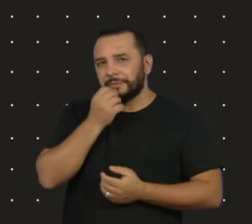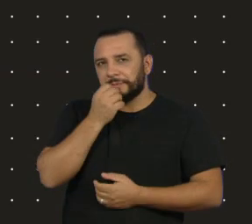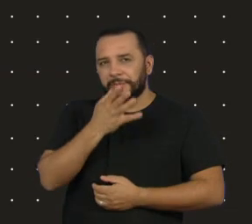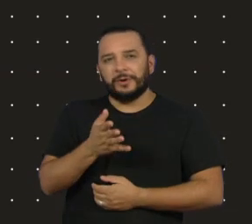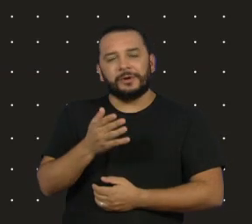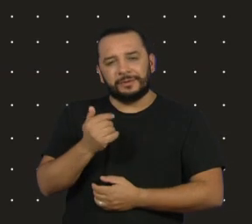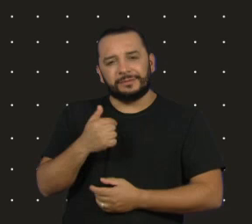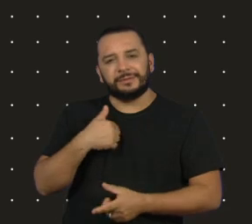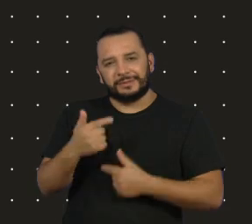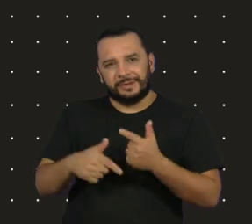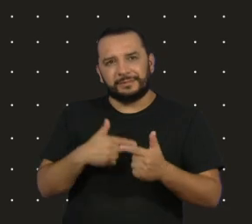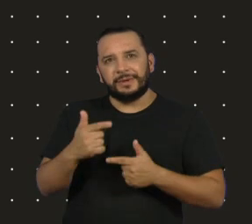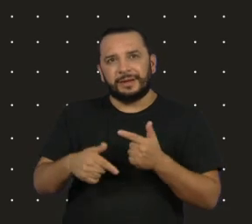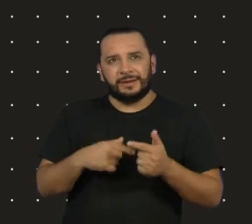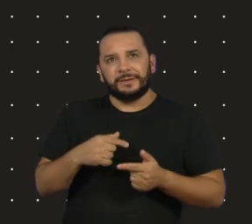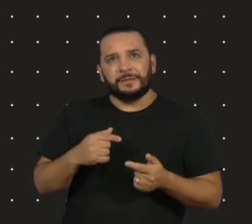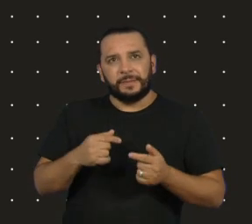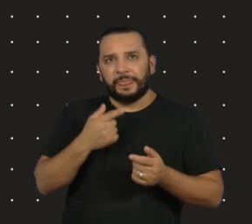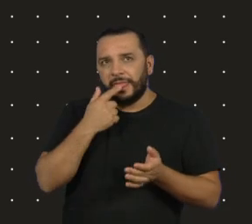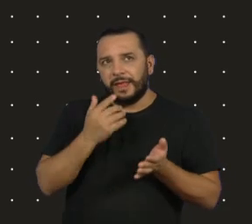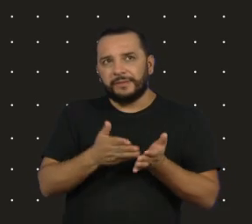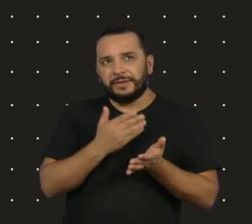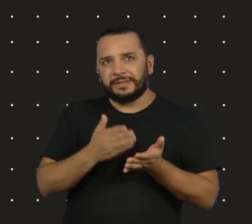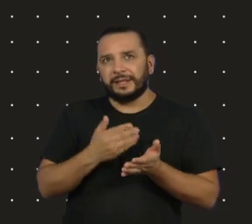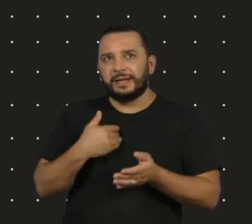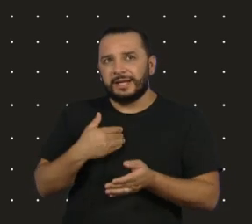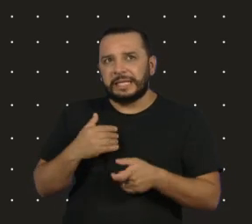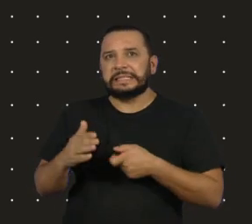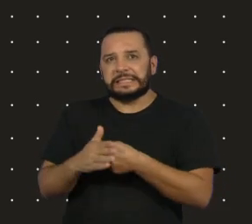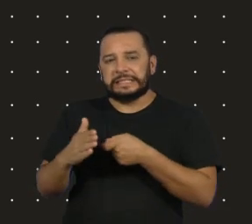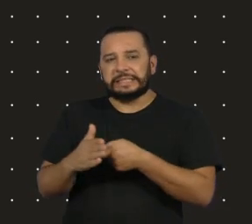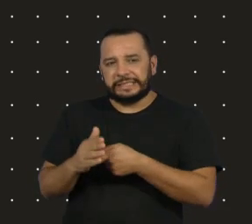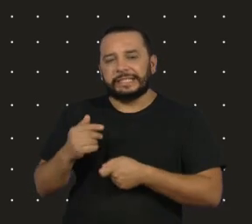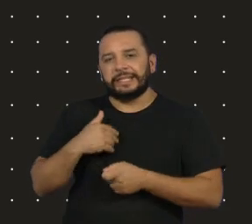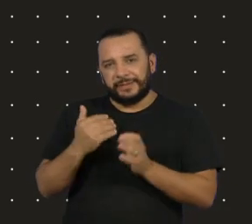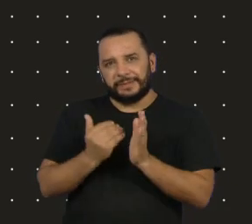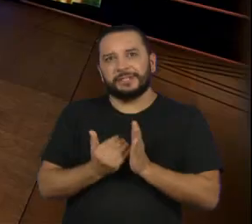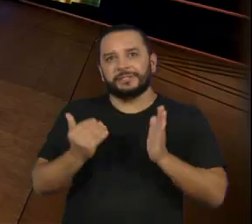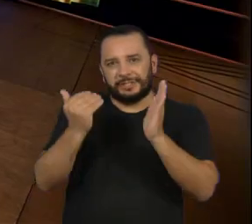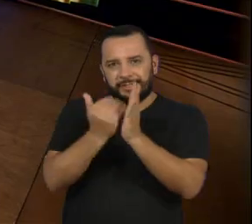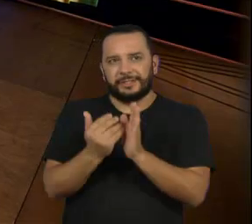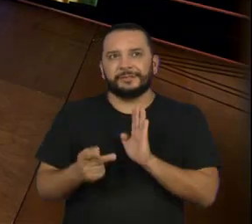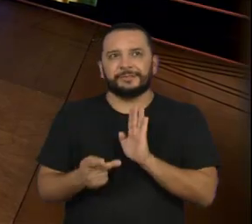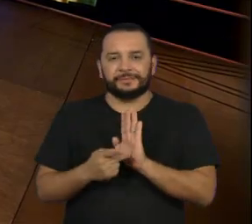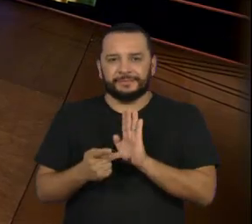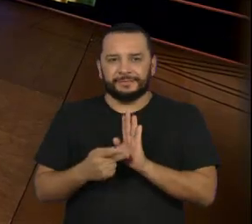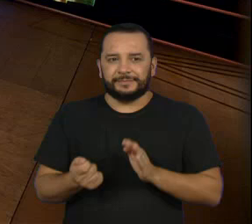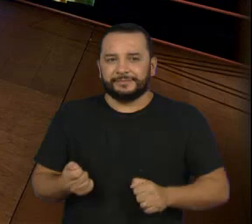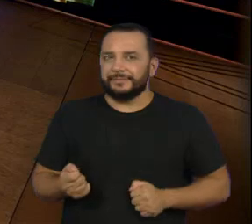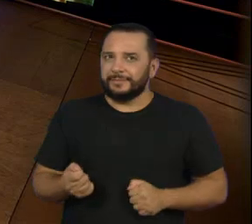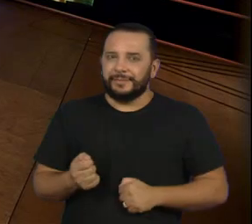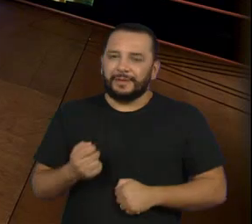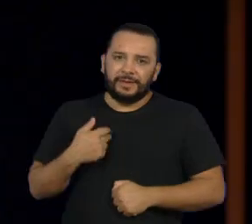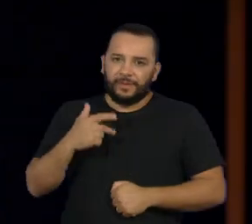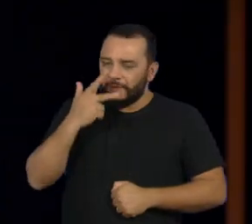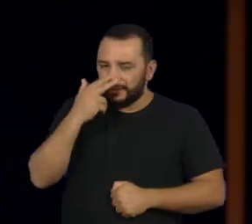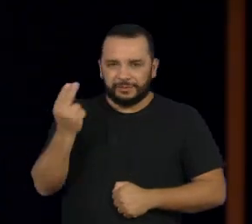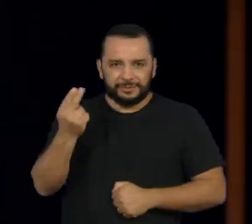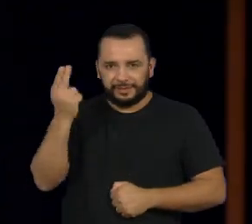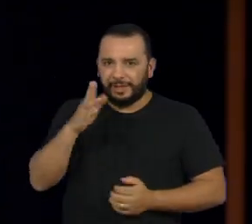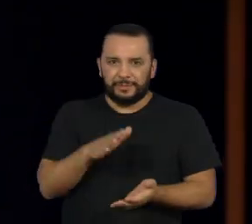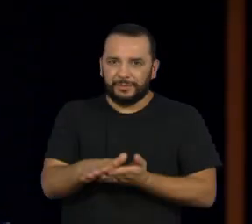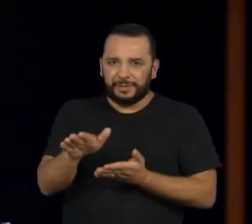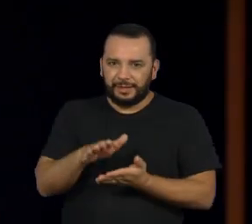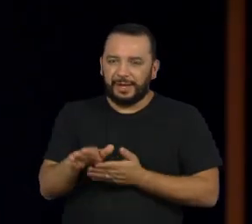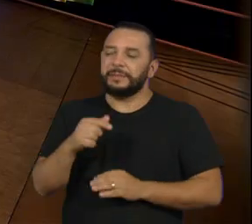Foi uma delícia fazer, nós fizemos isso. Eu insisti muito, exagerei, mesmo quando eu não tinha mais